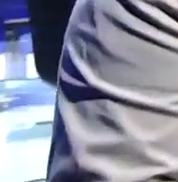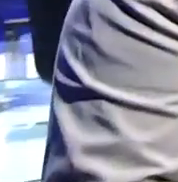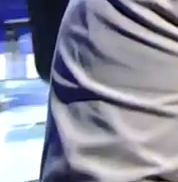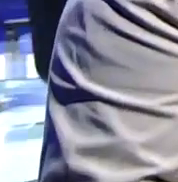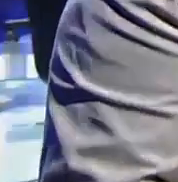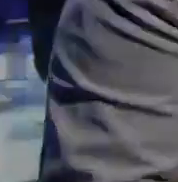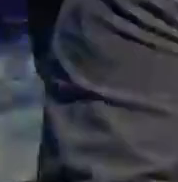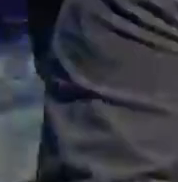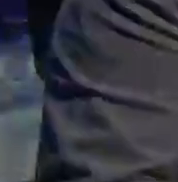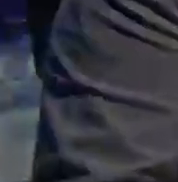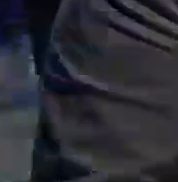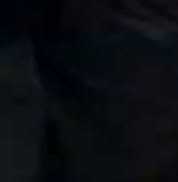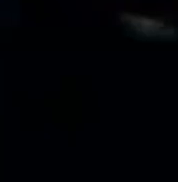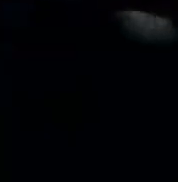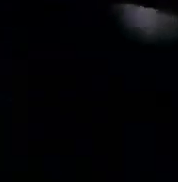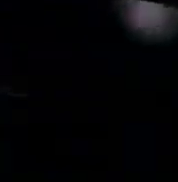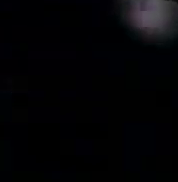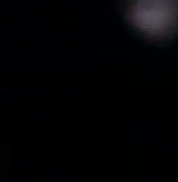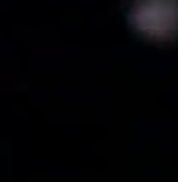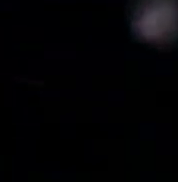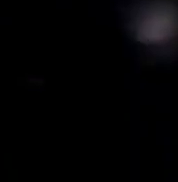debate.